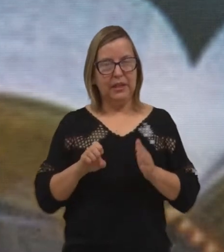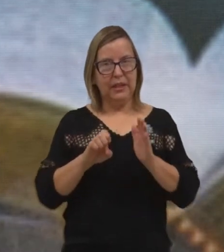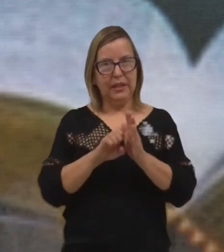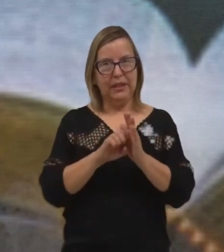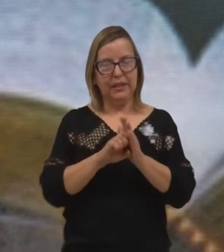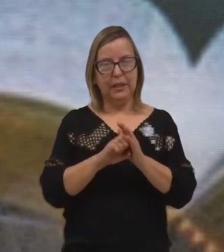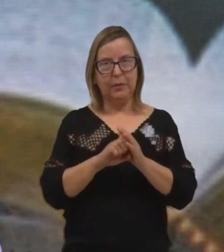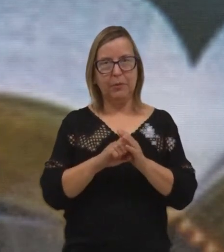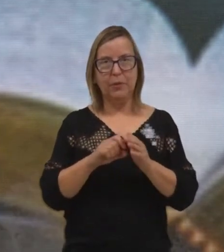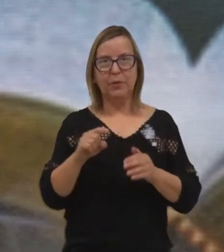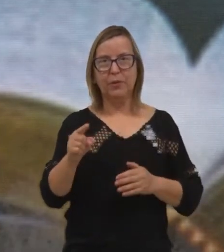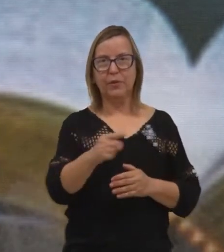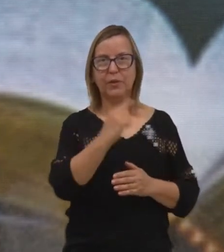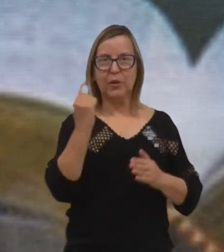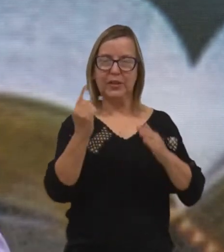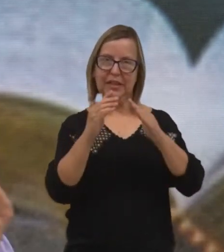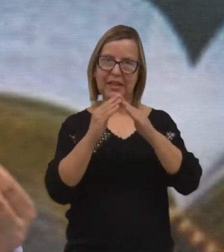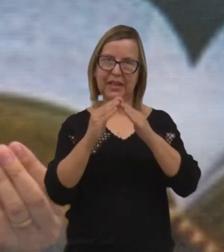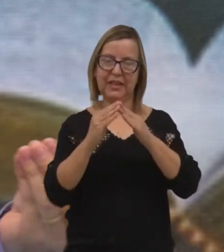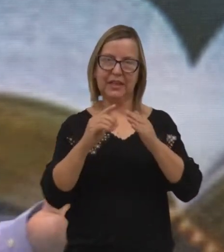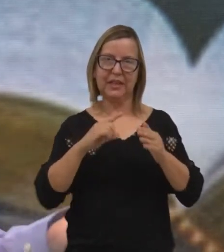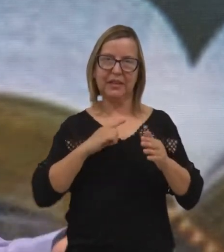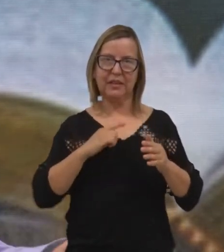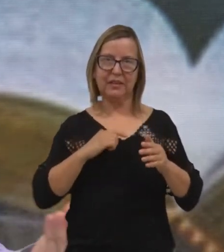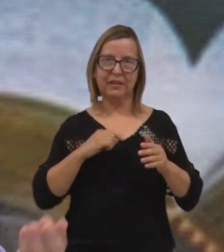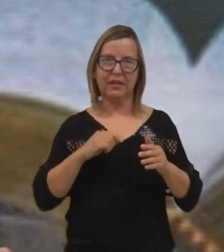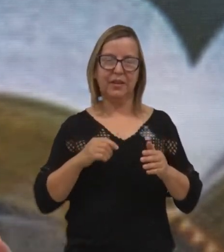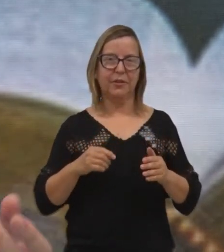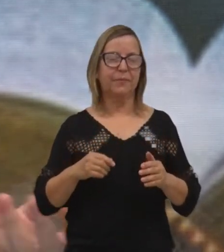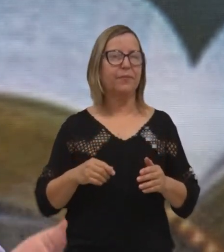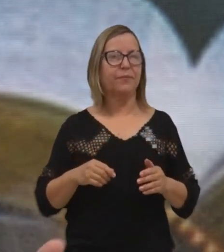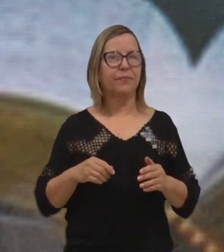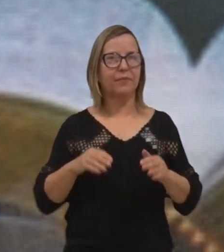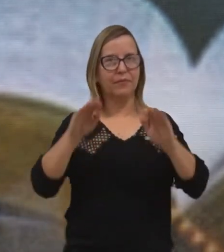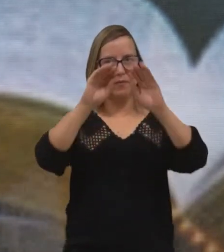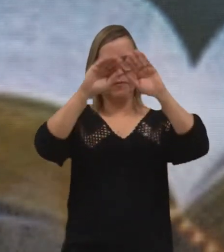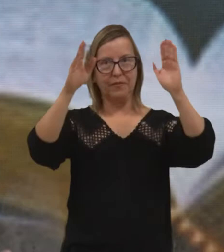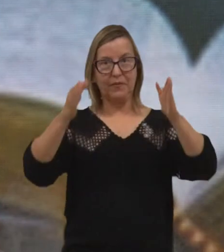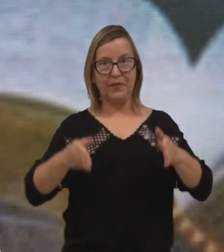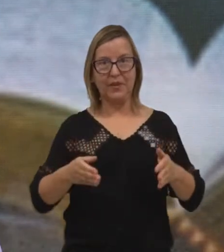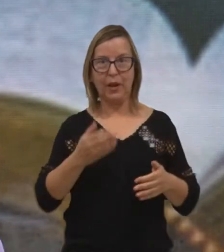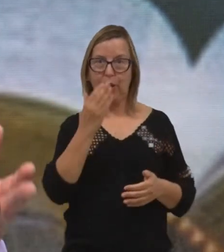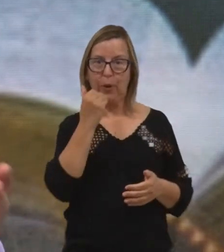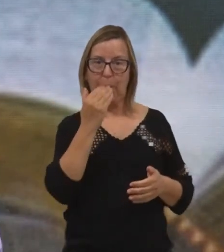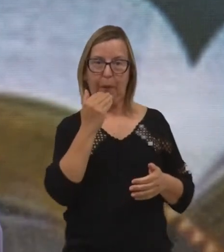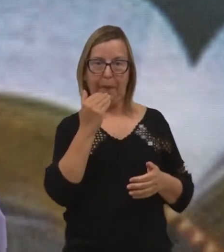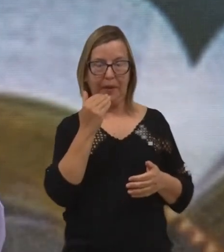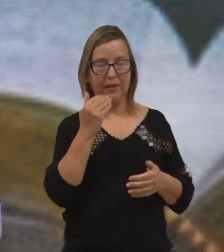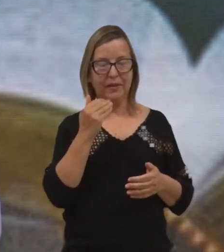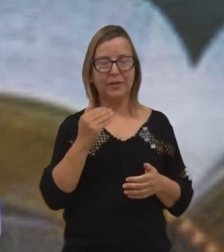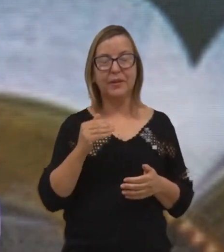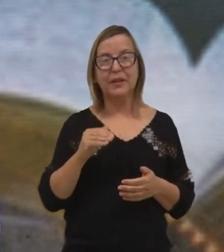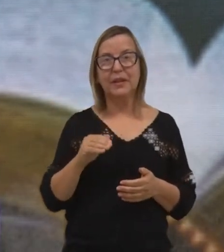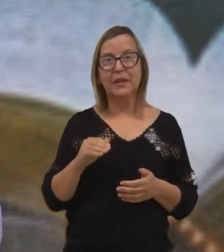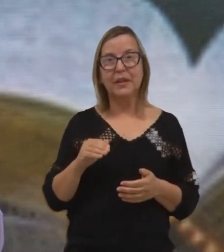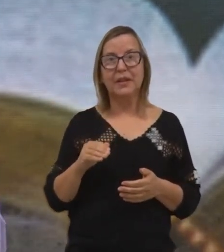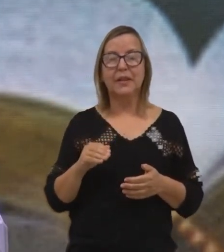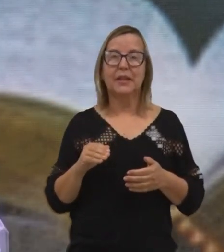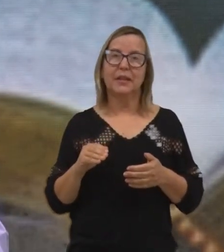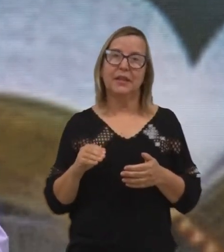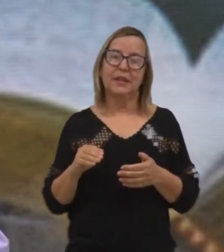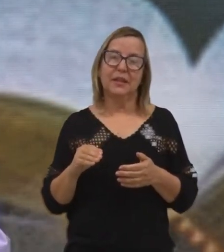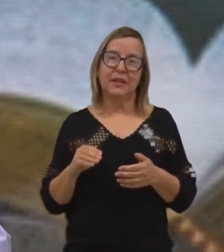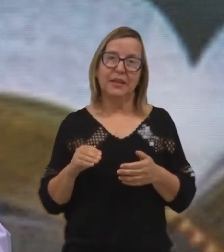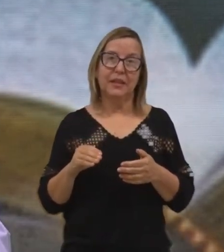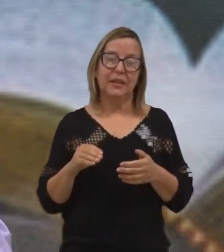nós administramos a nossa despensa de acordo com as necessidades do mês para nós, tanto o que nós temos de recurso financeiro,